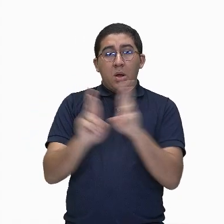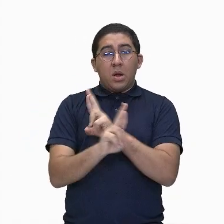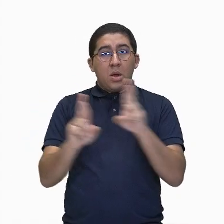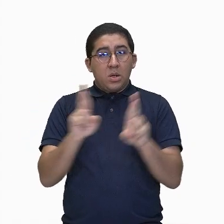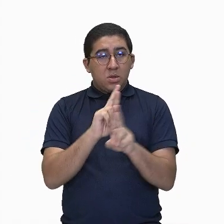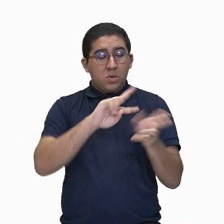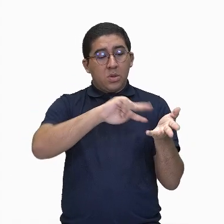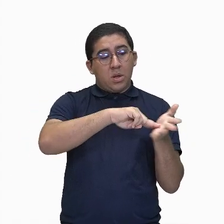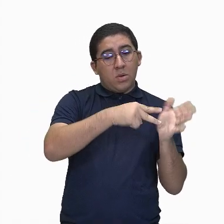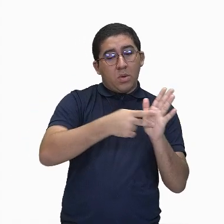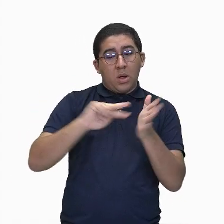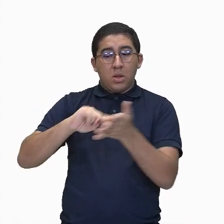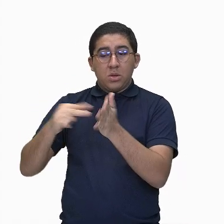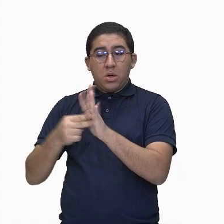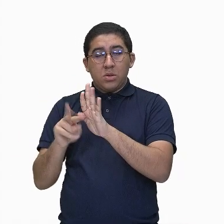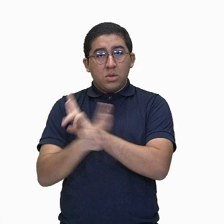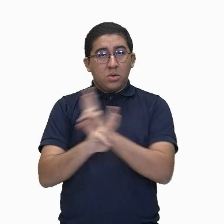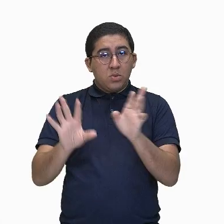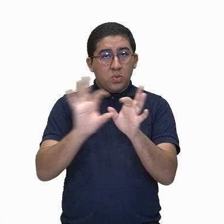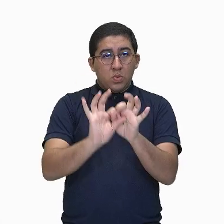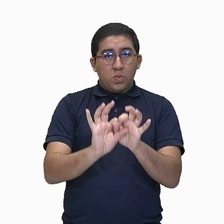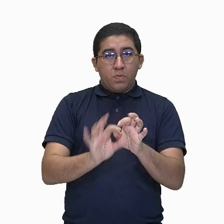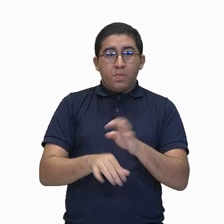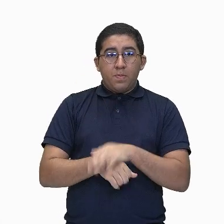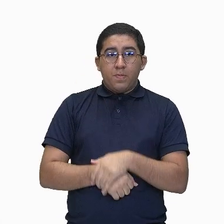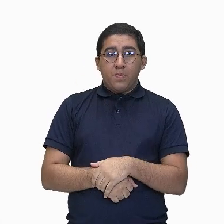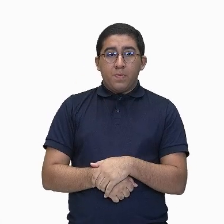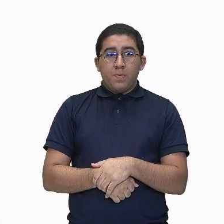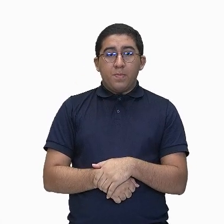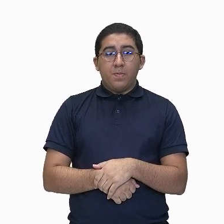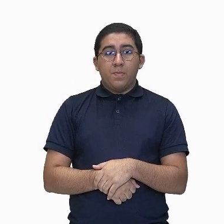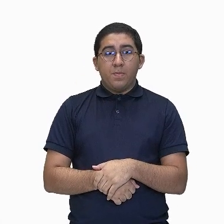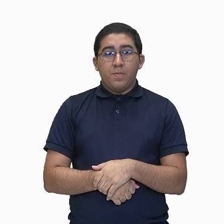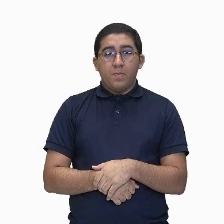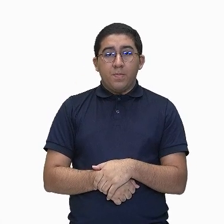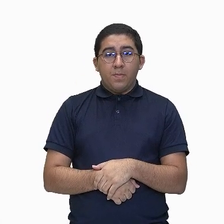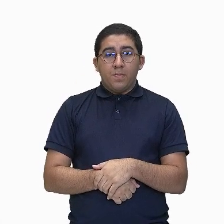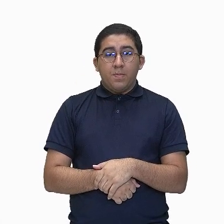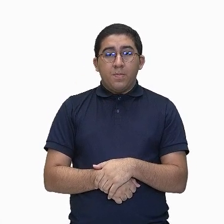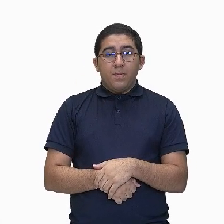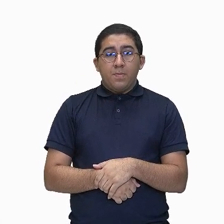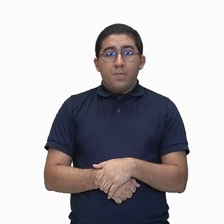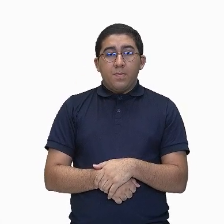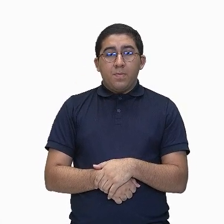de sentido entre elas, ou seja, entre essas orações.